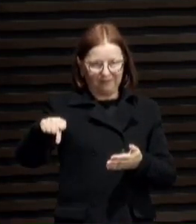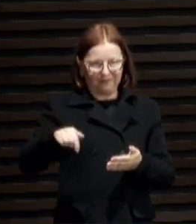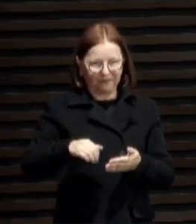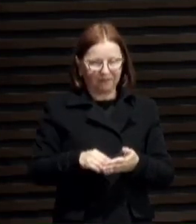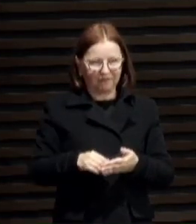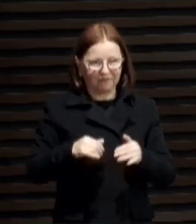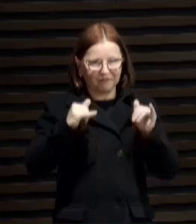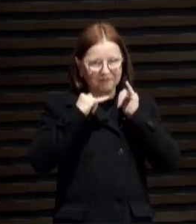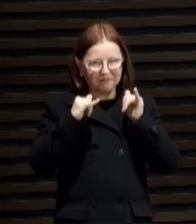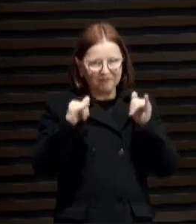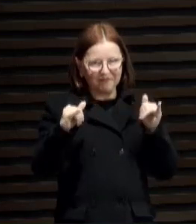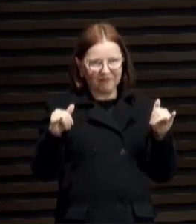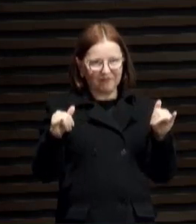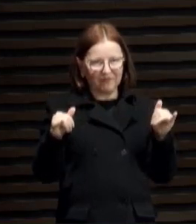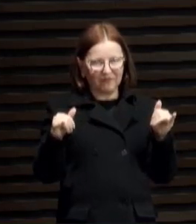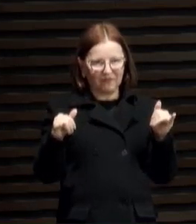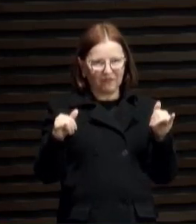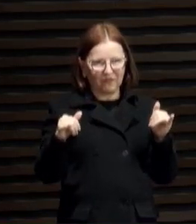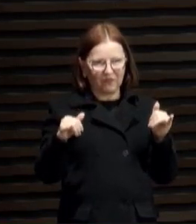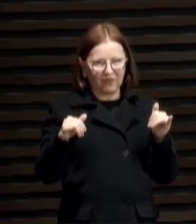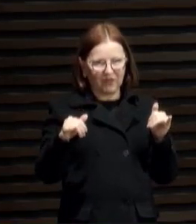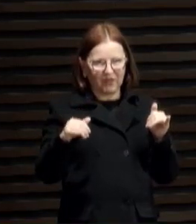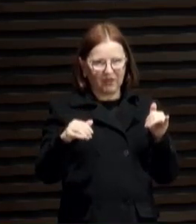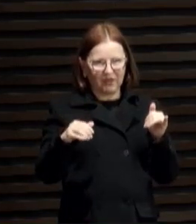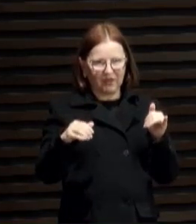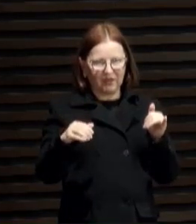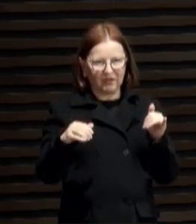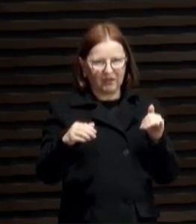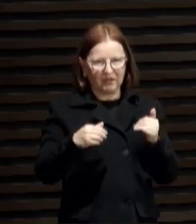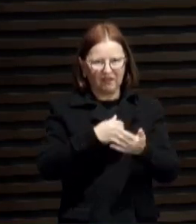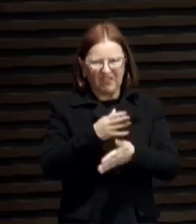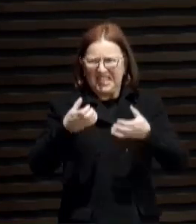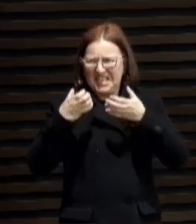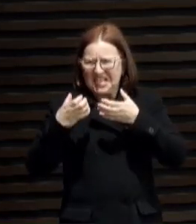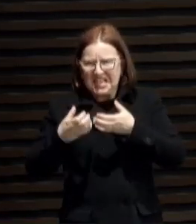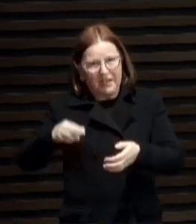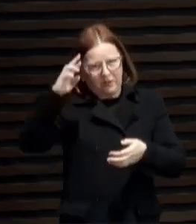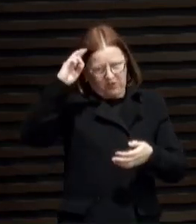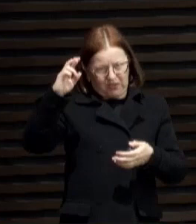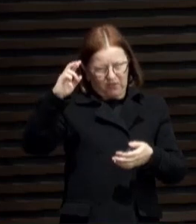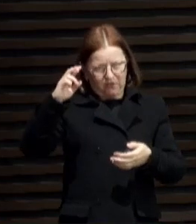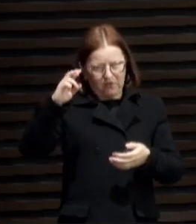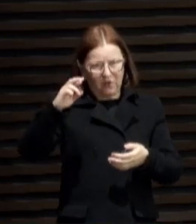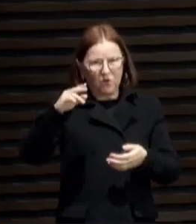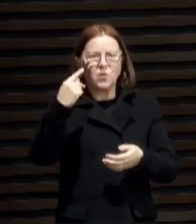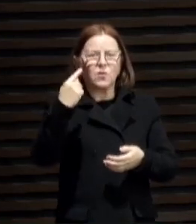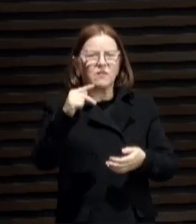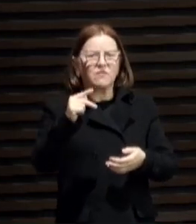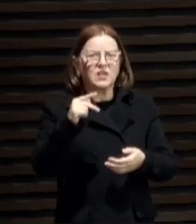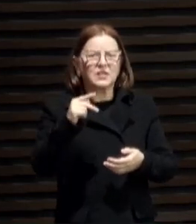Ele diz assim: enfadais o Senhor com as vossas palavras. Nós temos ouvido aqui